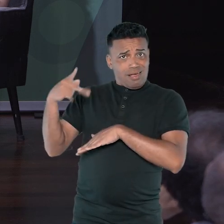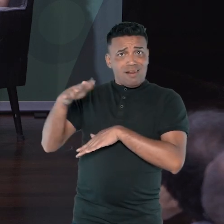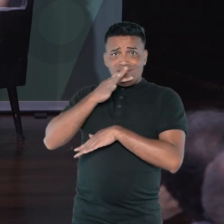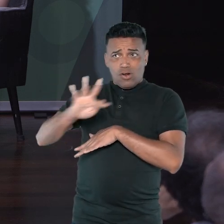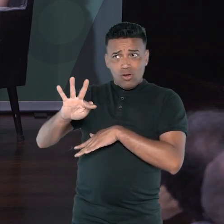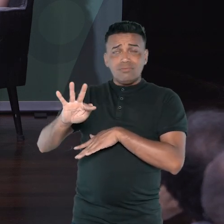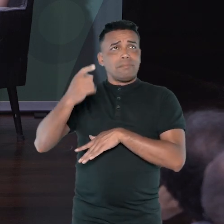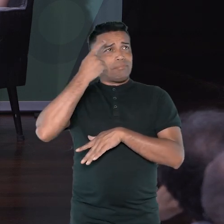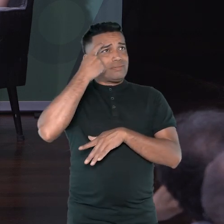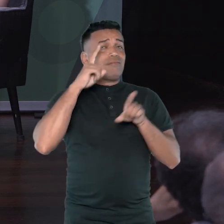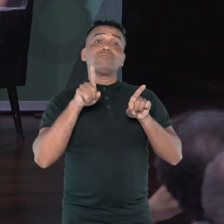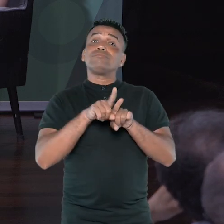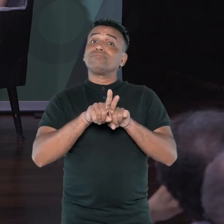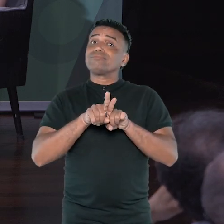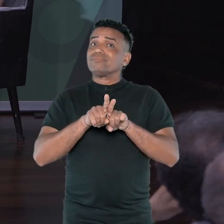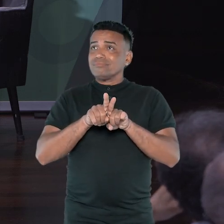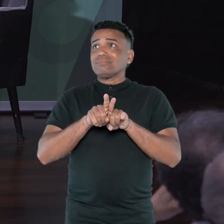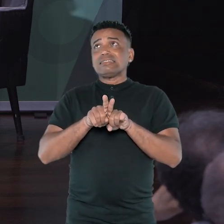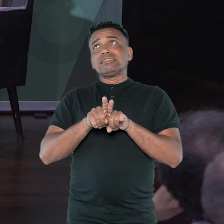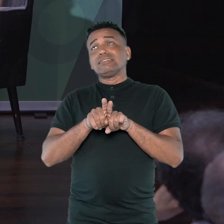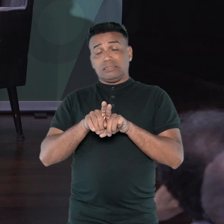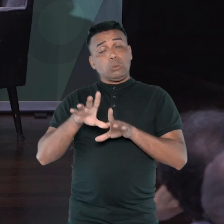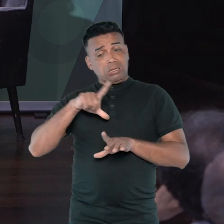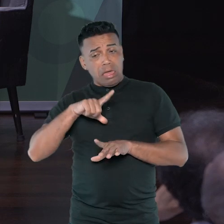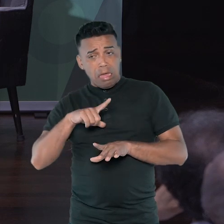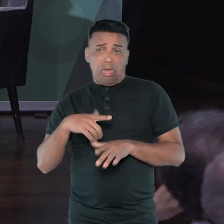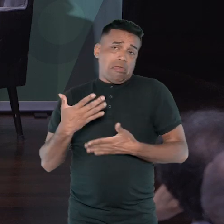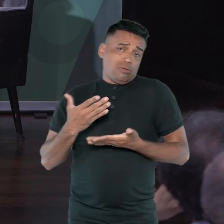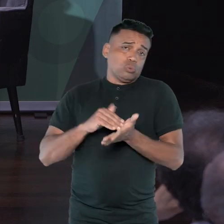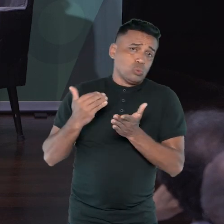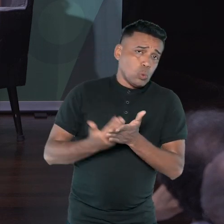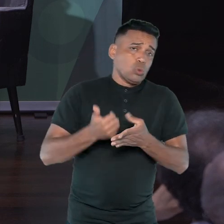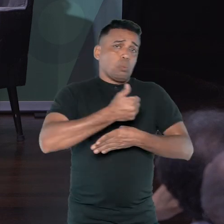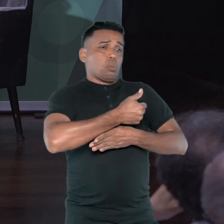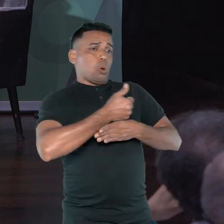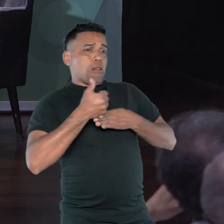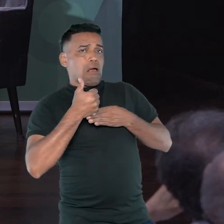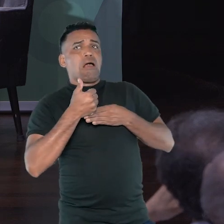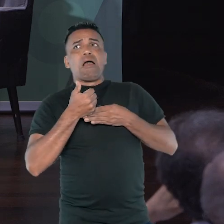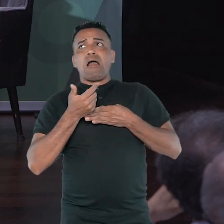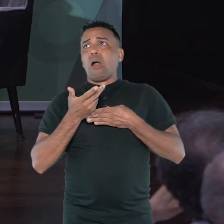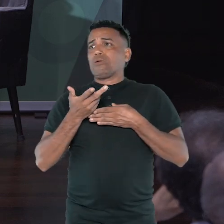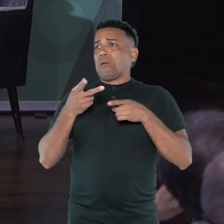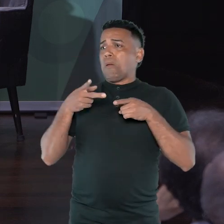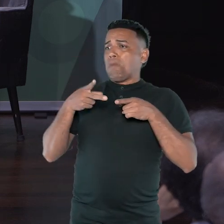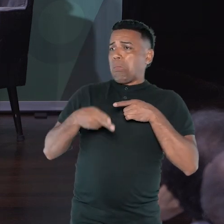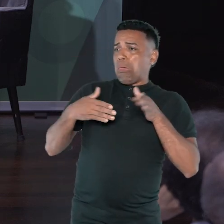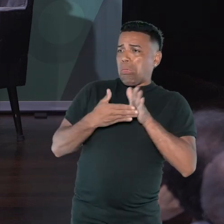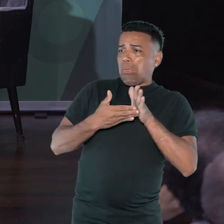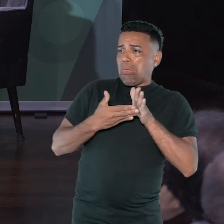pensar também que, ainda que exista toda uma moral, né, que libidiniza os corpos, todos esses lugares